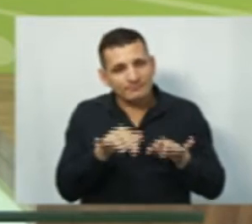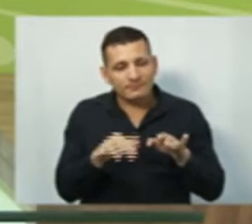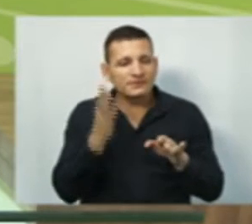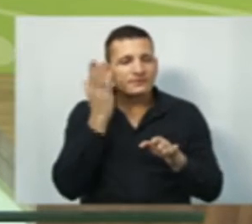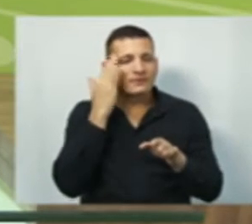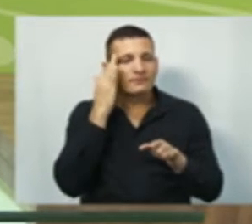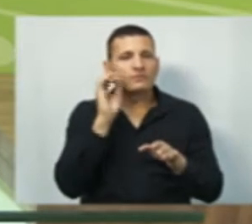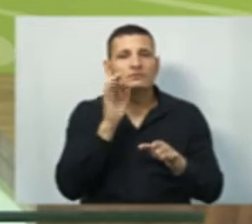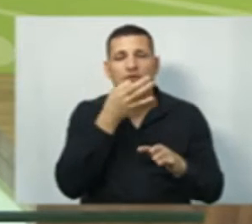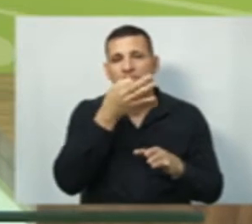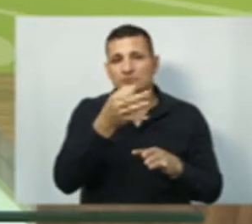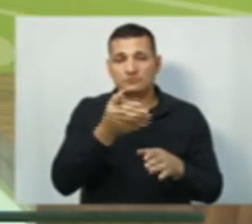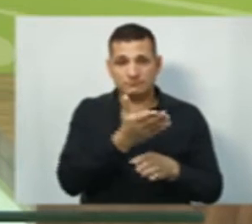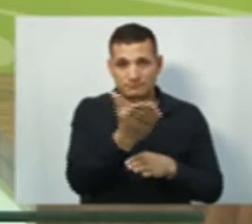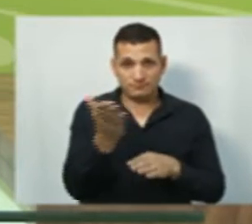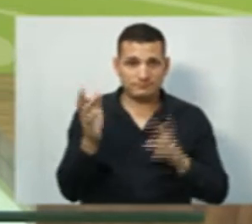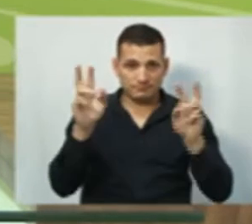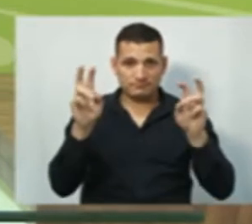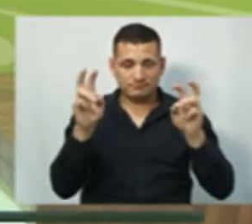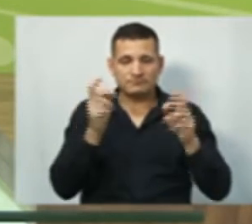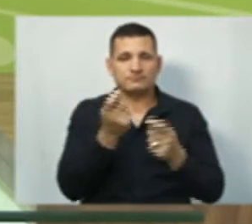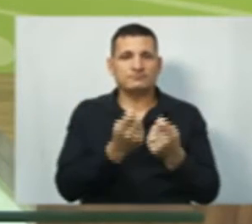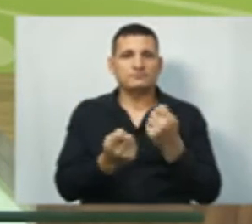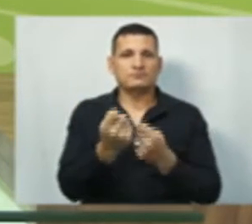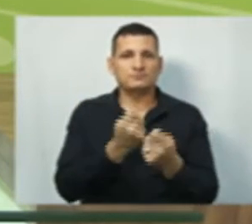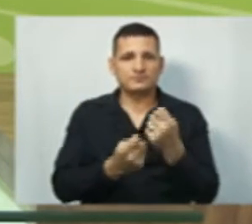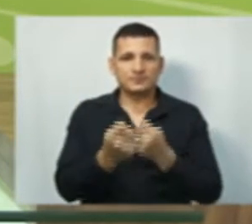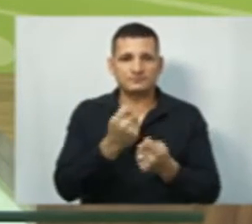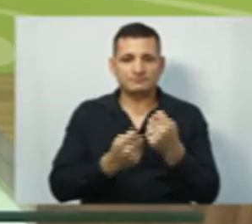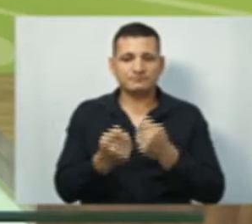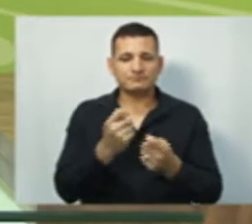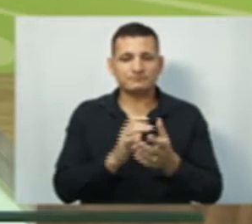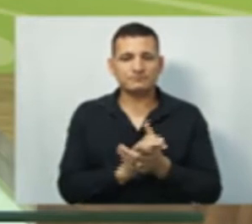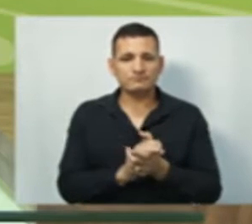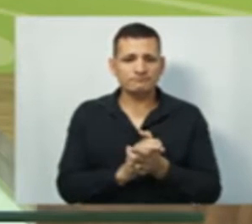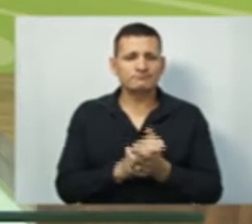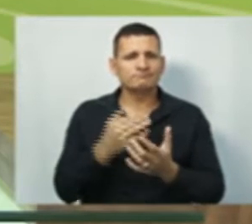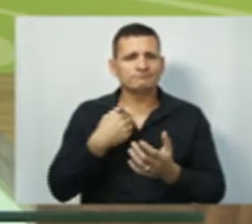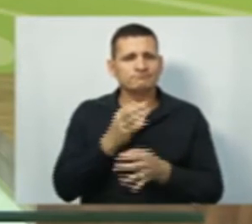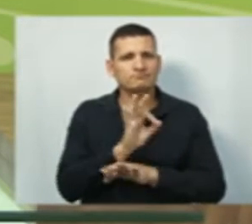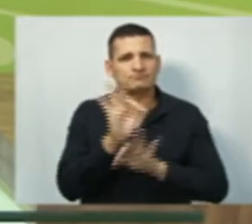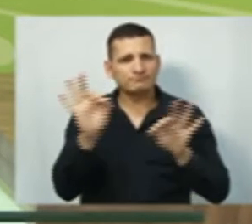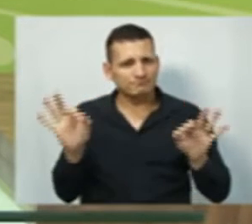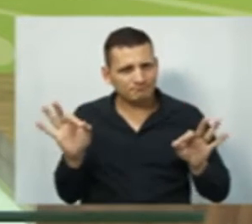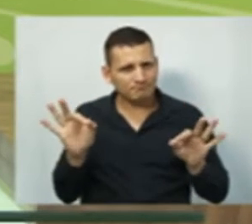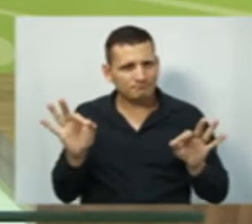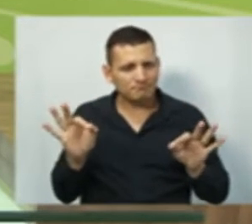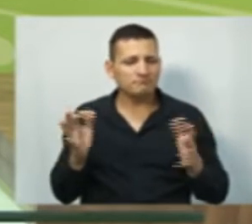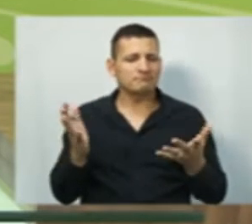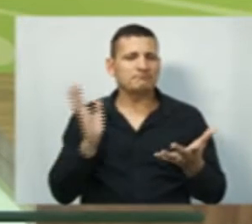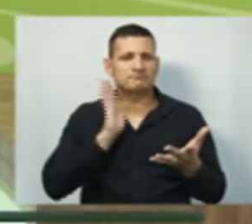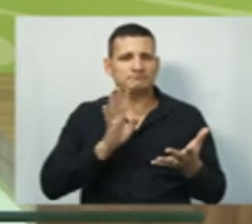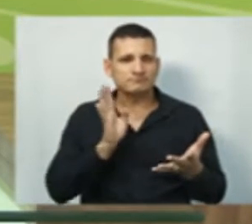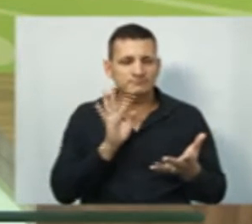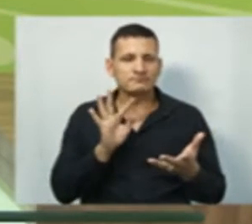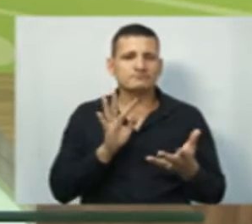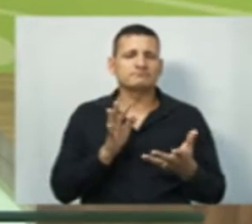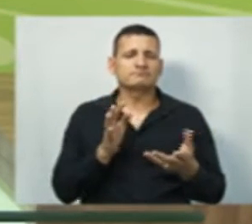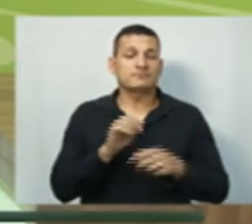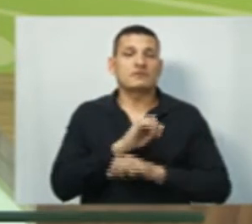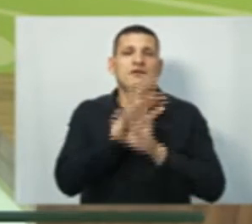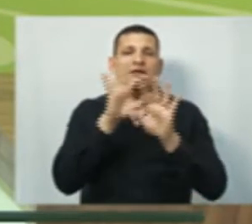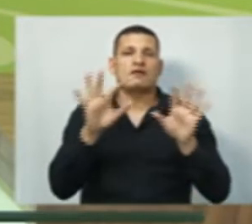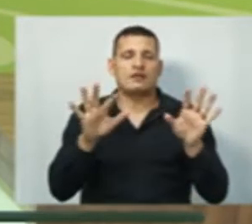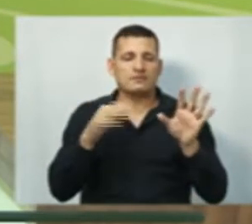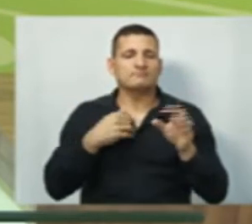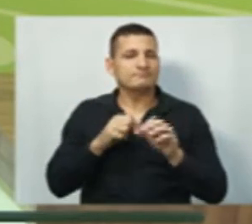pouquinho o que vocês já sabem sobre economia. E espero que as aulas sejam maravilhosas, sejam esclarecedoras para vocês.